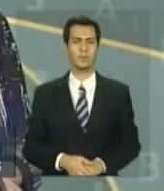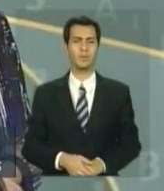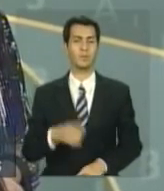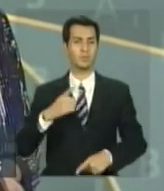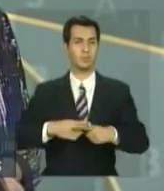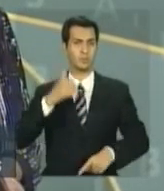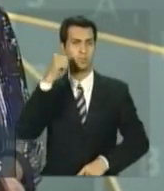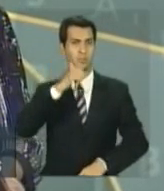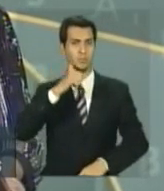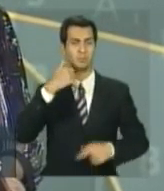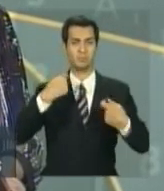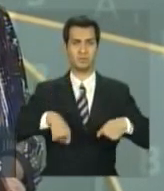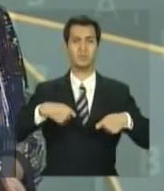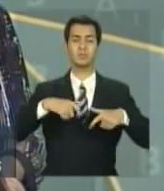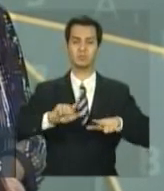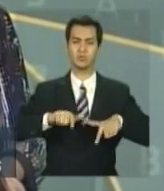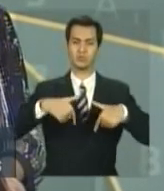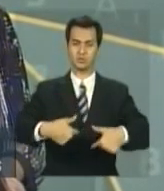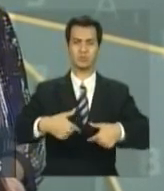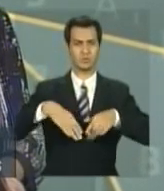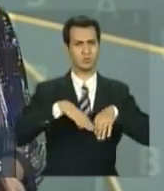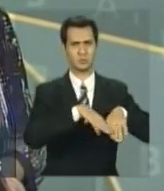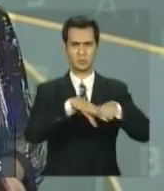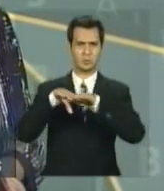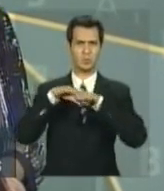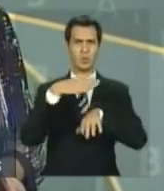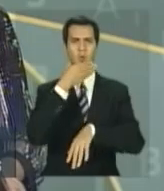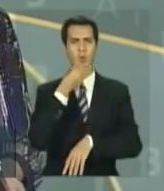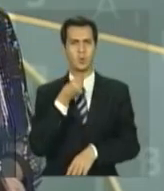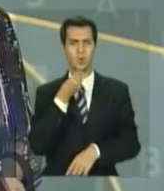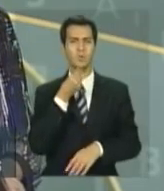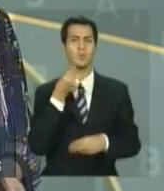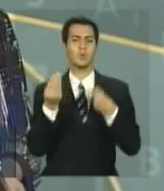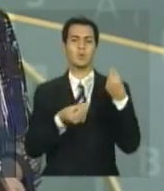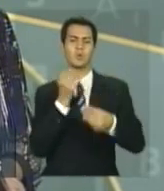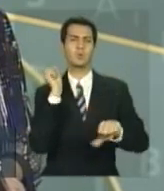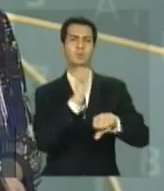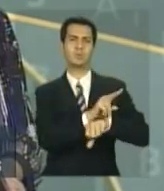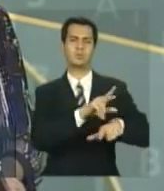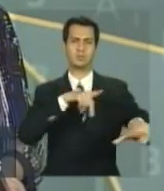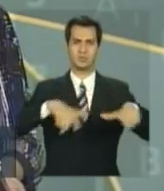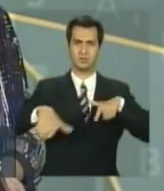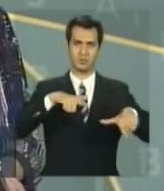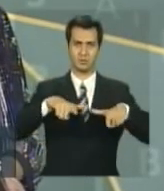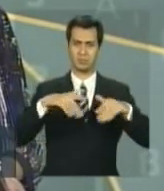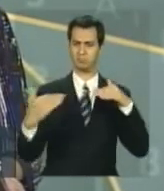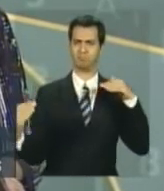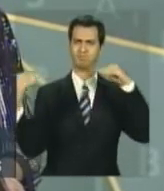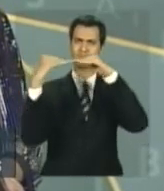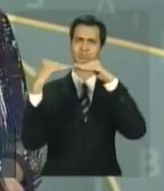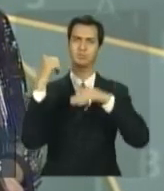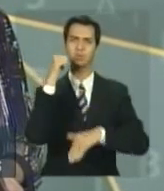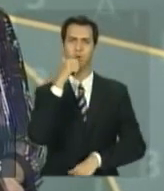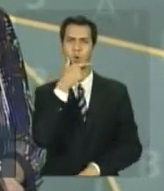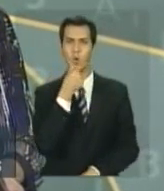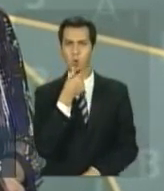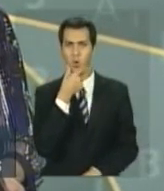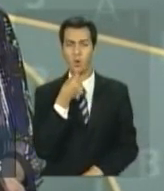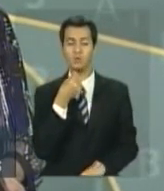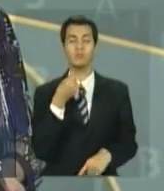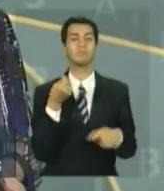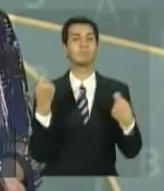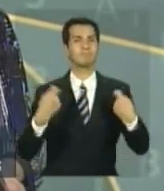disputem, em condições de igualdade, vagas nos mercados de trabalho, nas diferentes áreas,